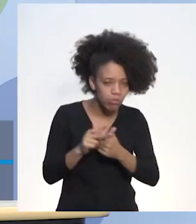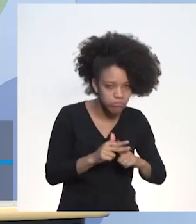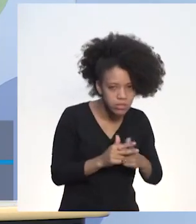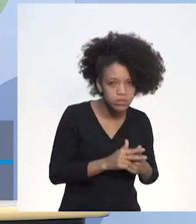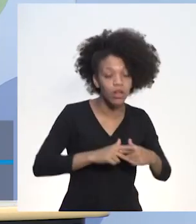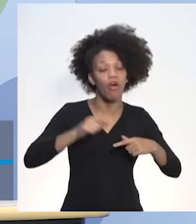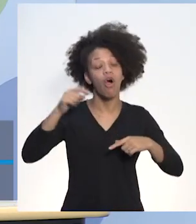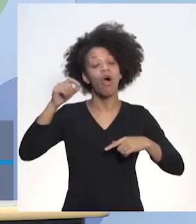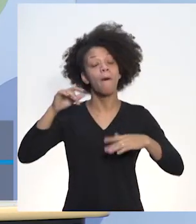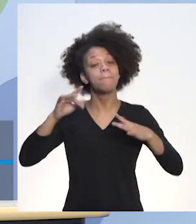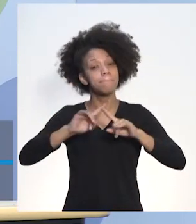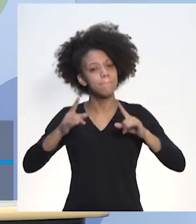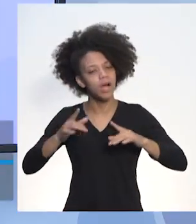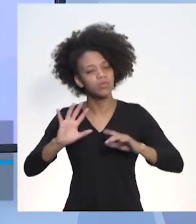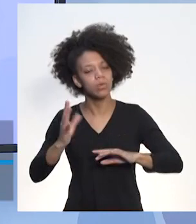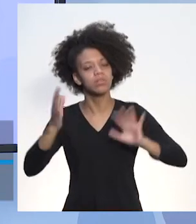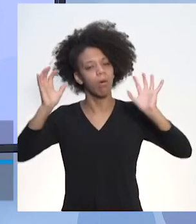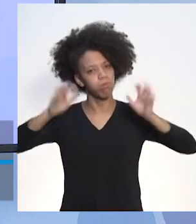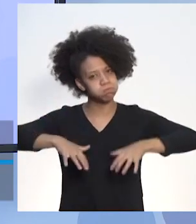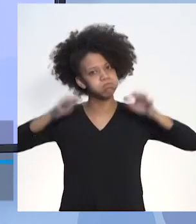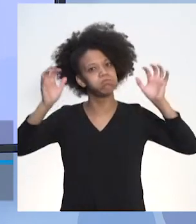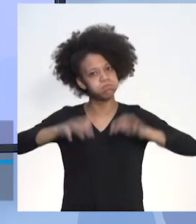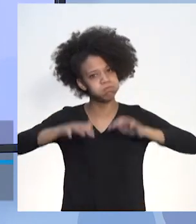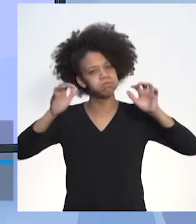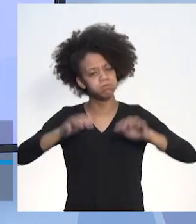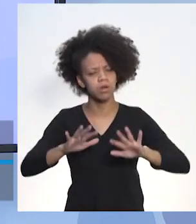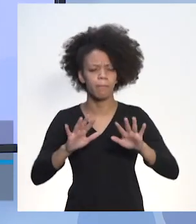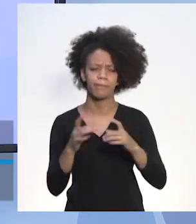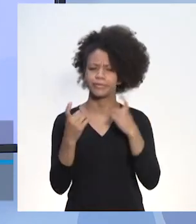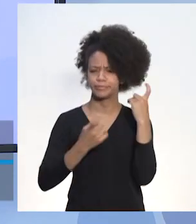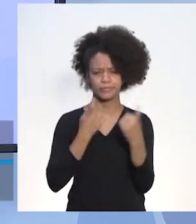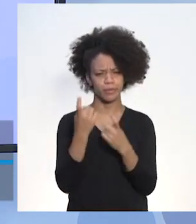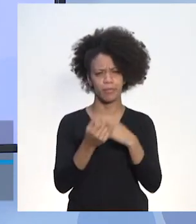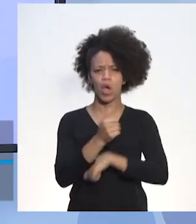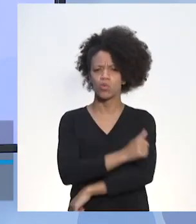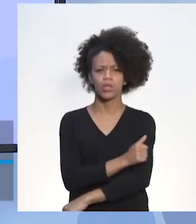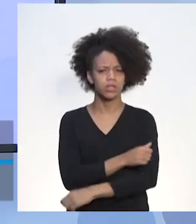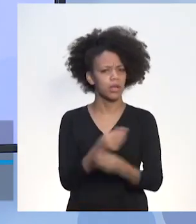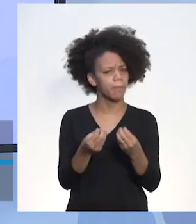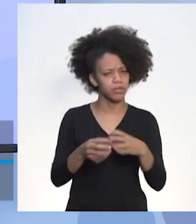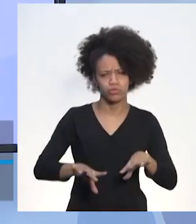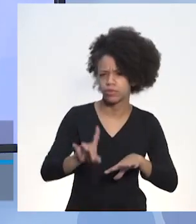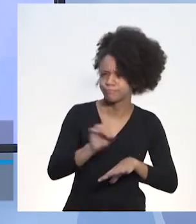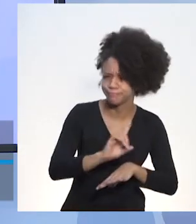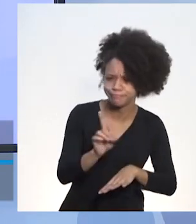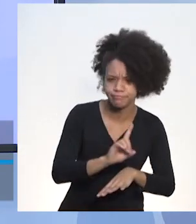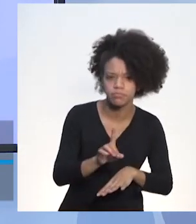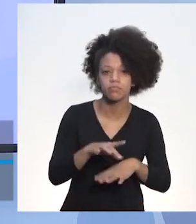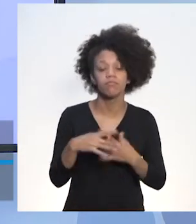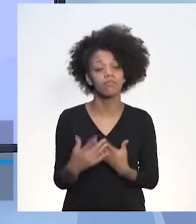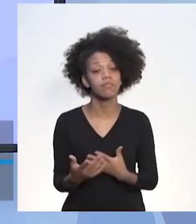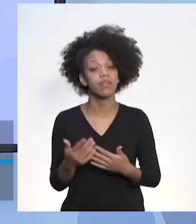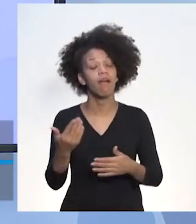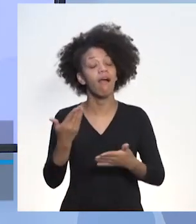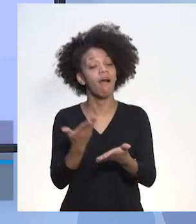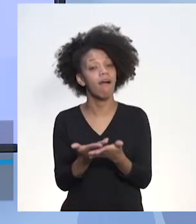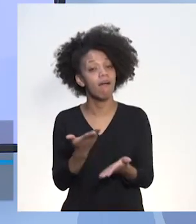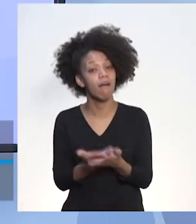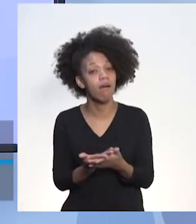temporal, beleza? É isso. E aquela história, né, Osmar? Não se preocupe que os alunos não serão prejudicados, tá? Essa aula ela